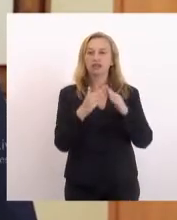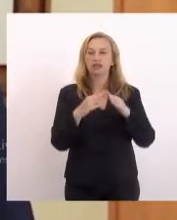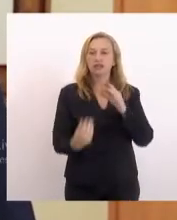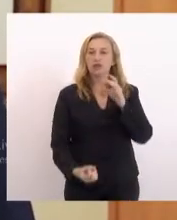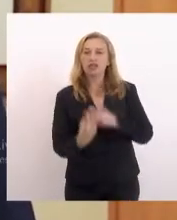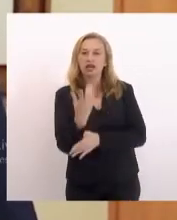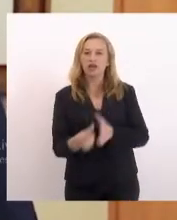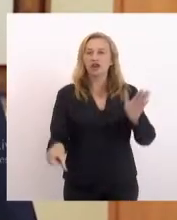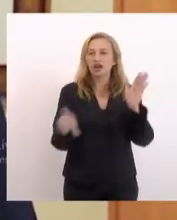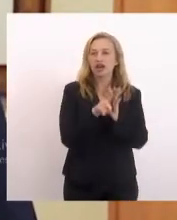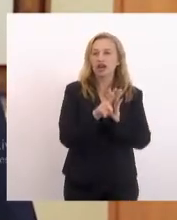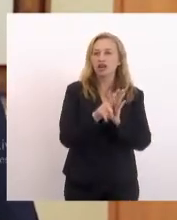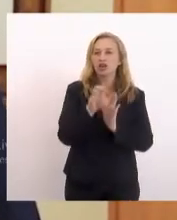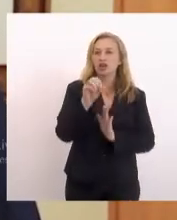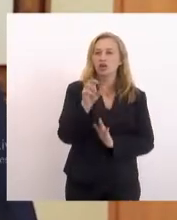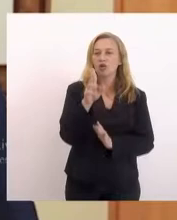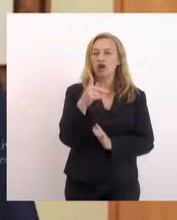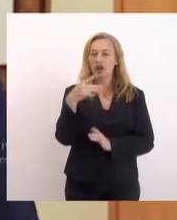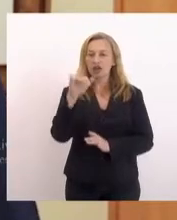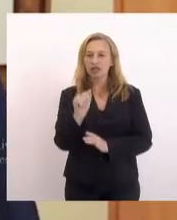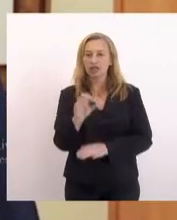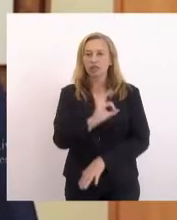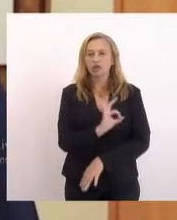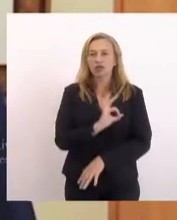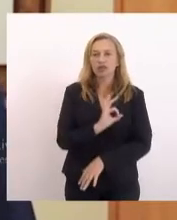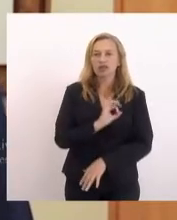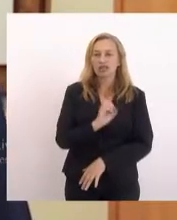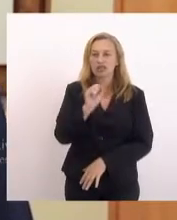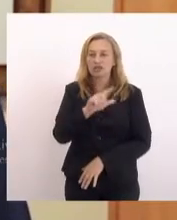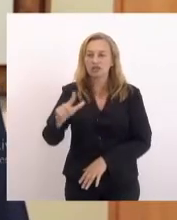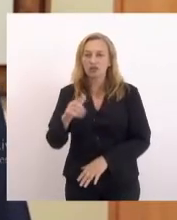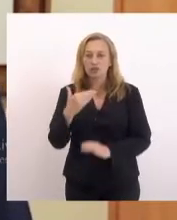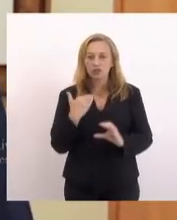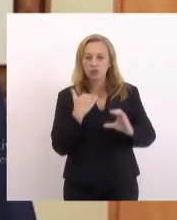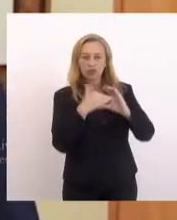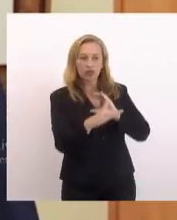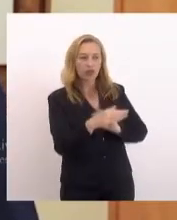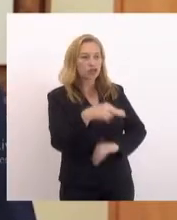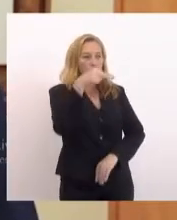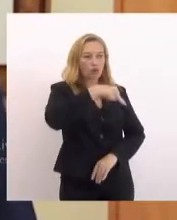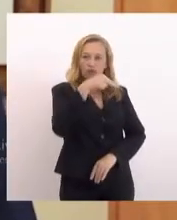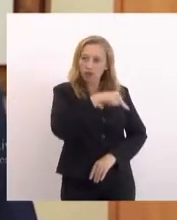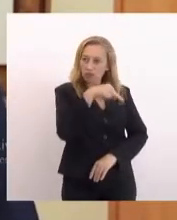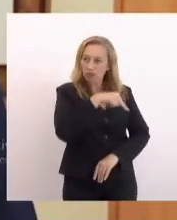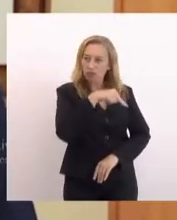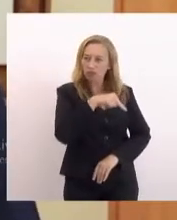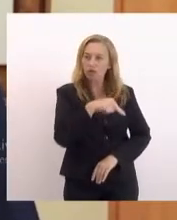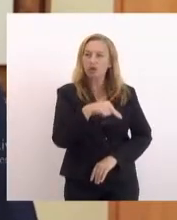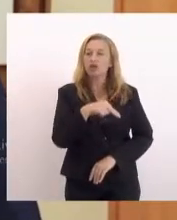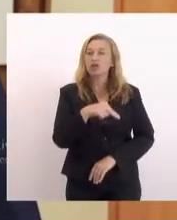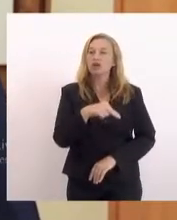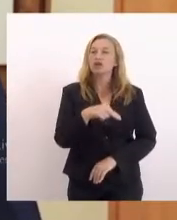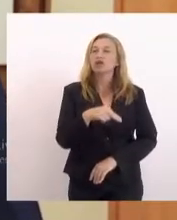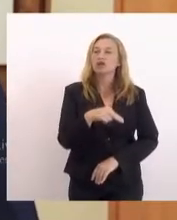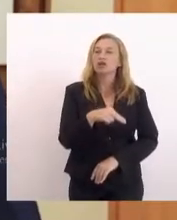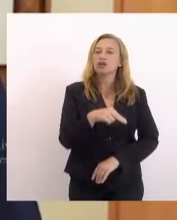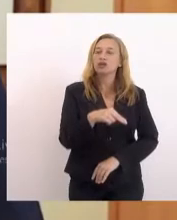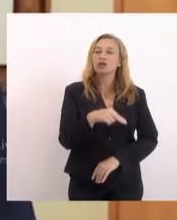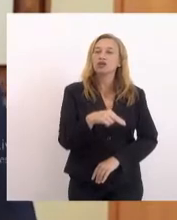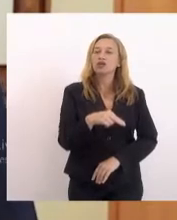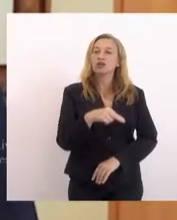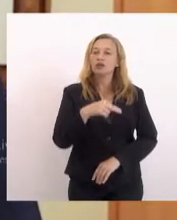Lei Orgânica da Polícia Civil. Quando enviei o projeto ao Parlamento em novembro, assim o fiz para consolidar por